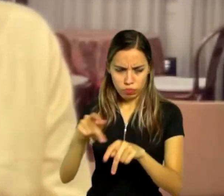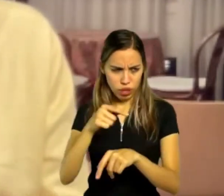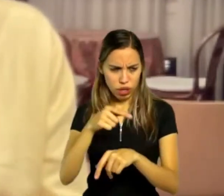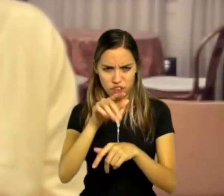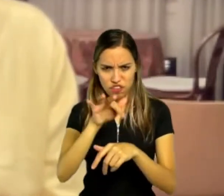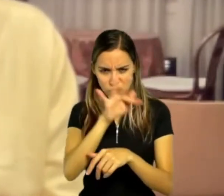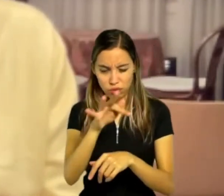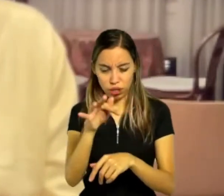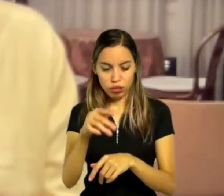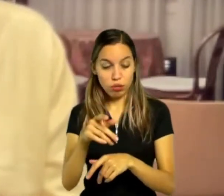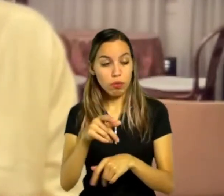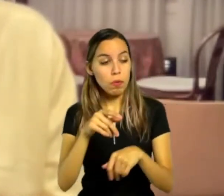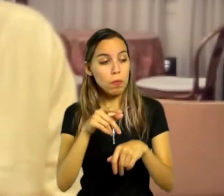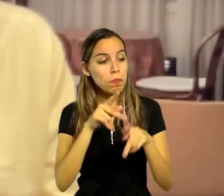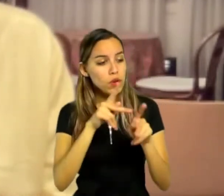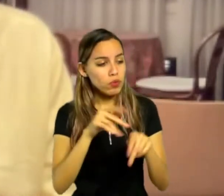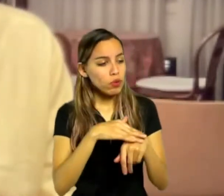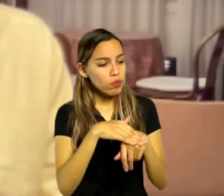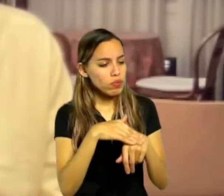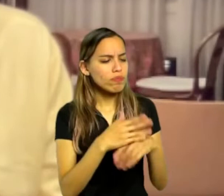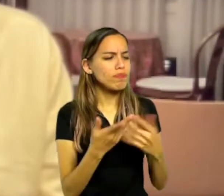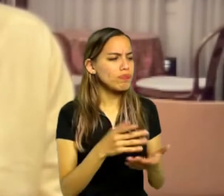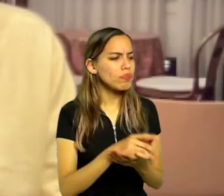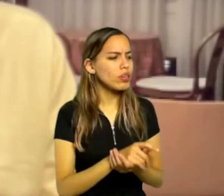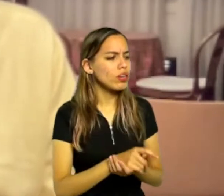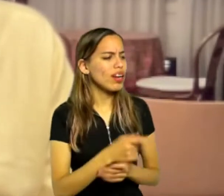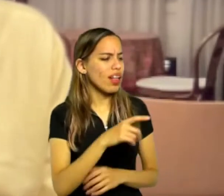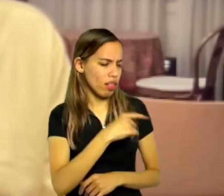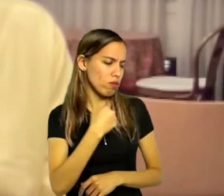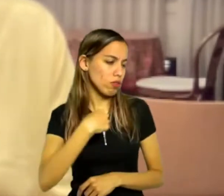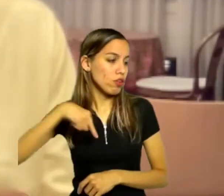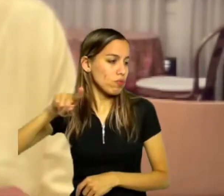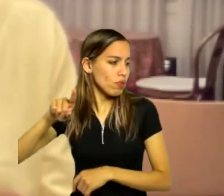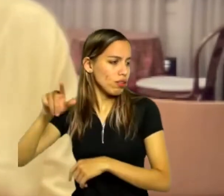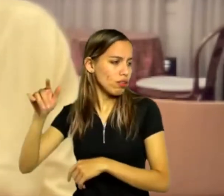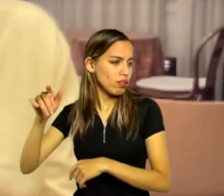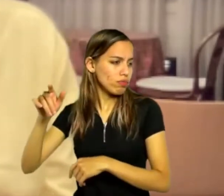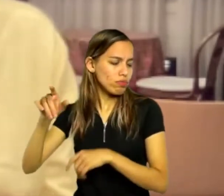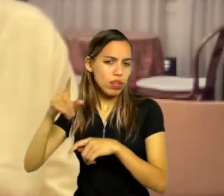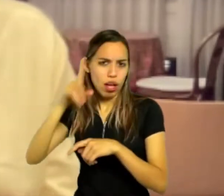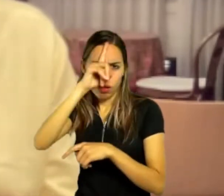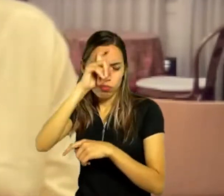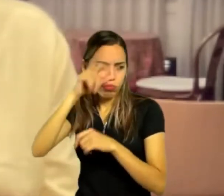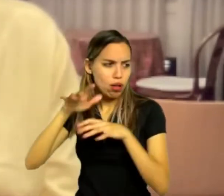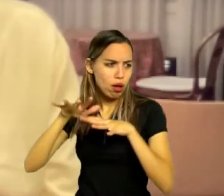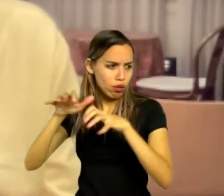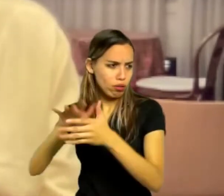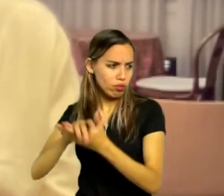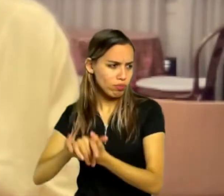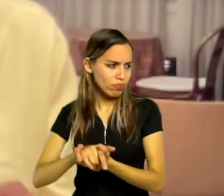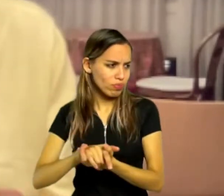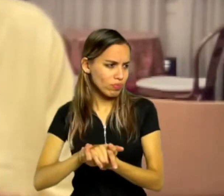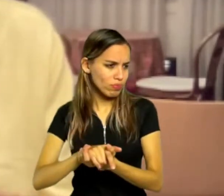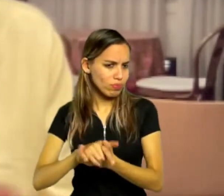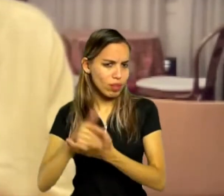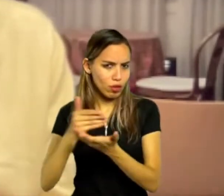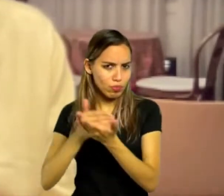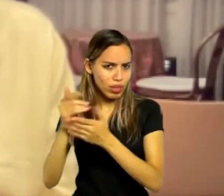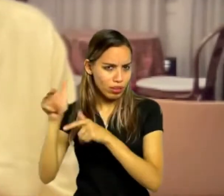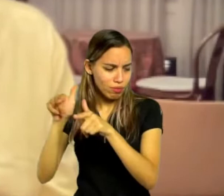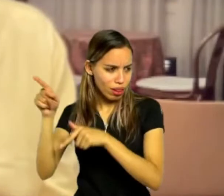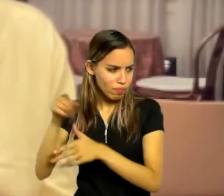Câncer. Ele falou, o que você vai fazer lá? Você não é cirurgião? Aquilo é um hospital de cirurgiões. Câncer, se você